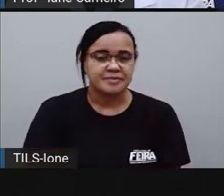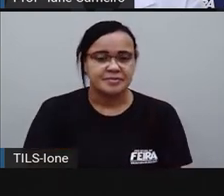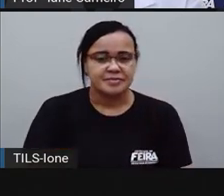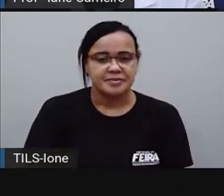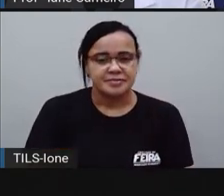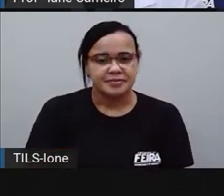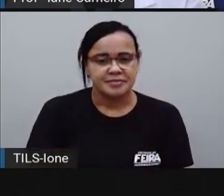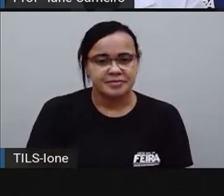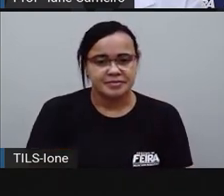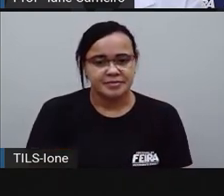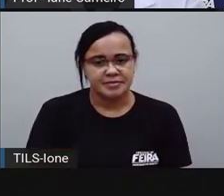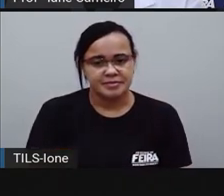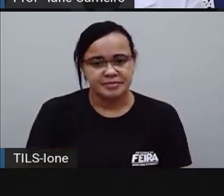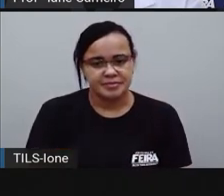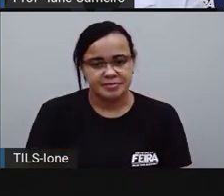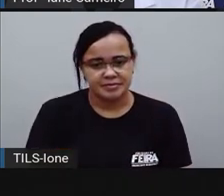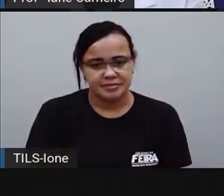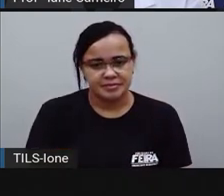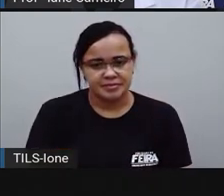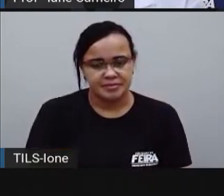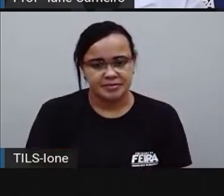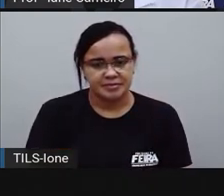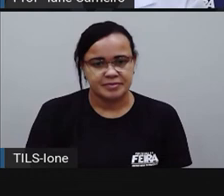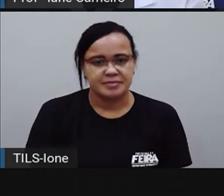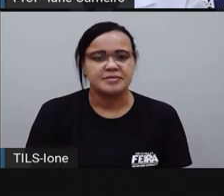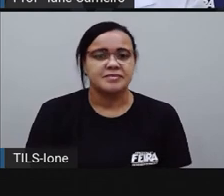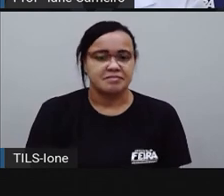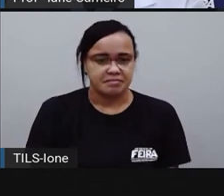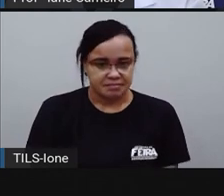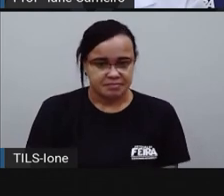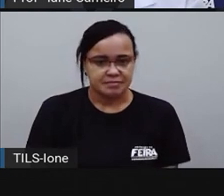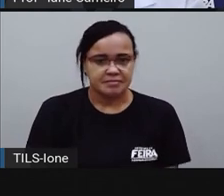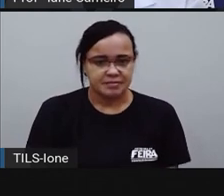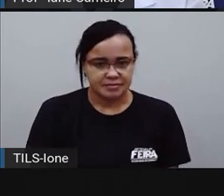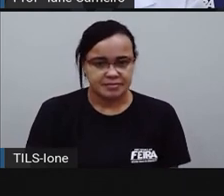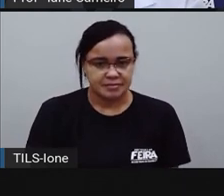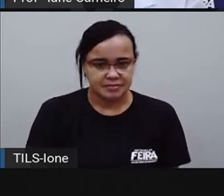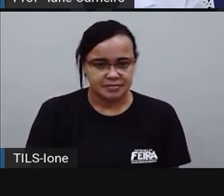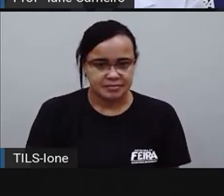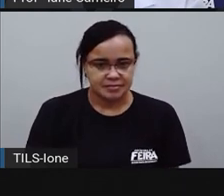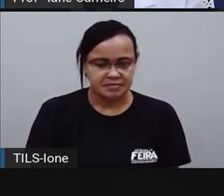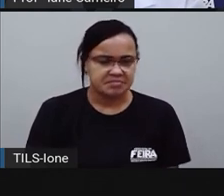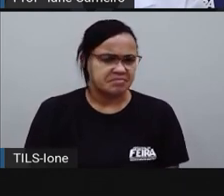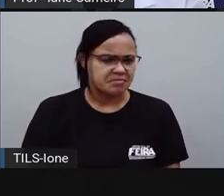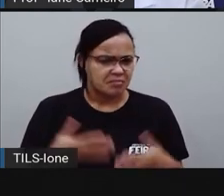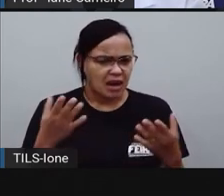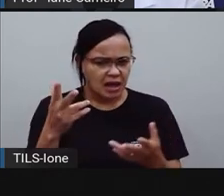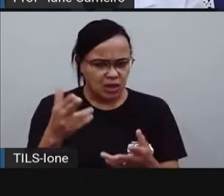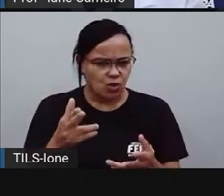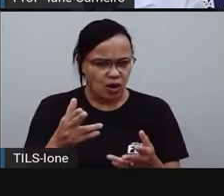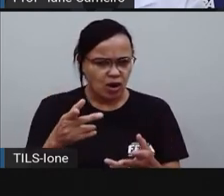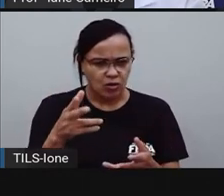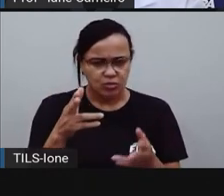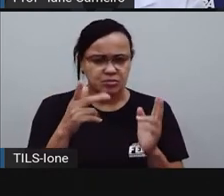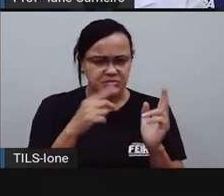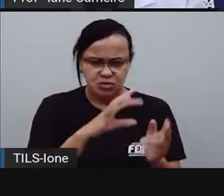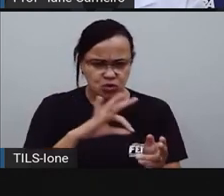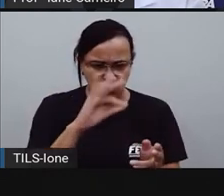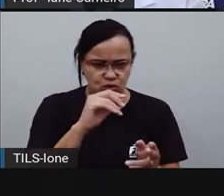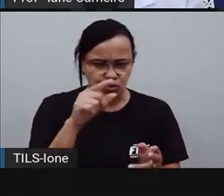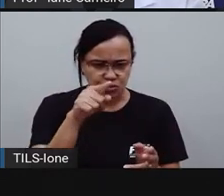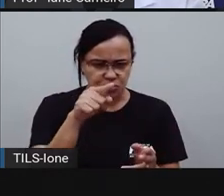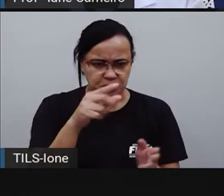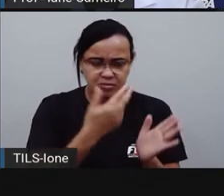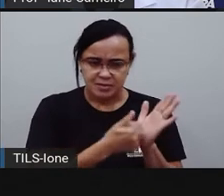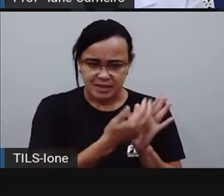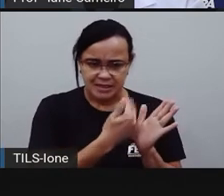na imagem, ó, o retângulo está deitado. Mas aqui, será que estão todos deitados também? Vamos ver? Ó,